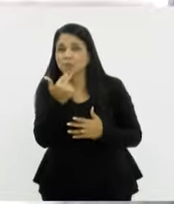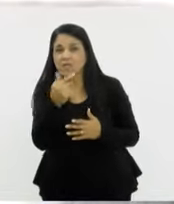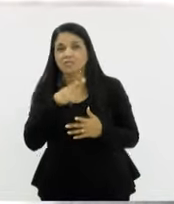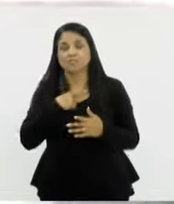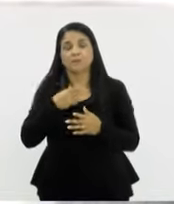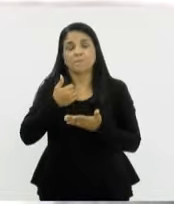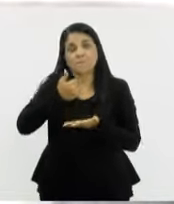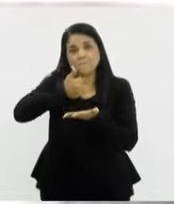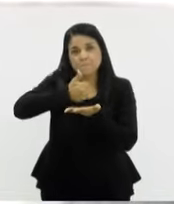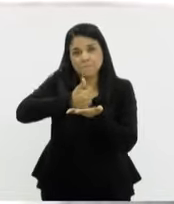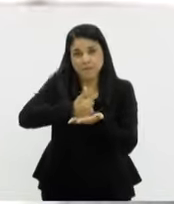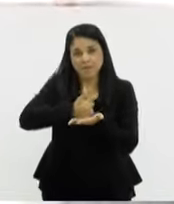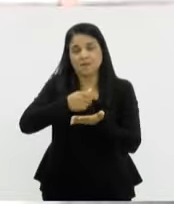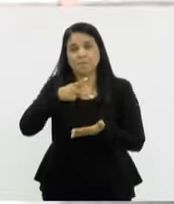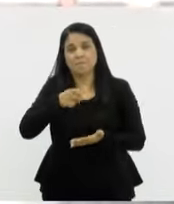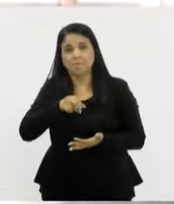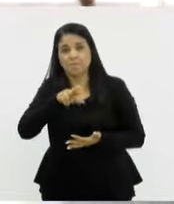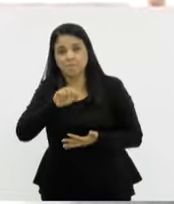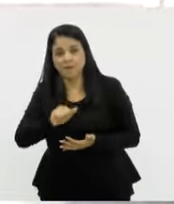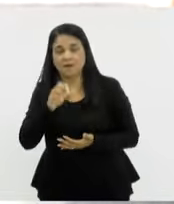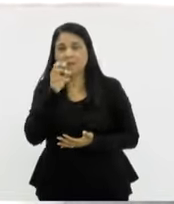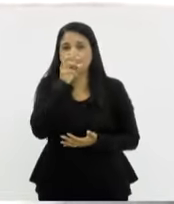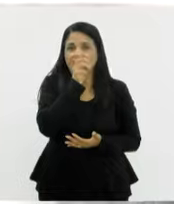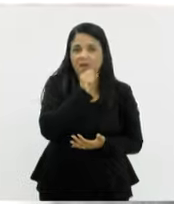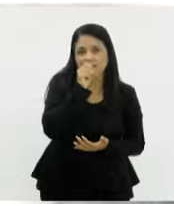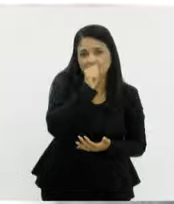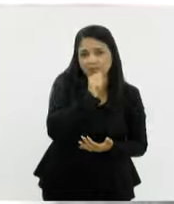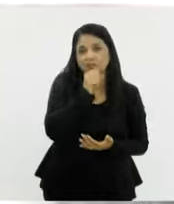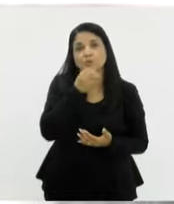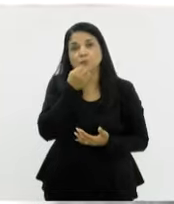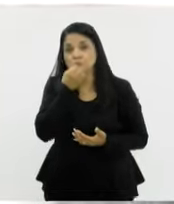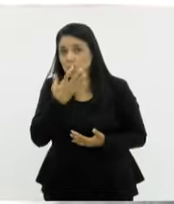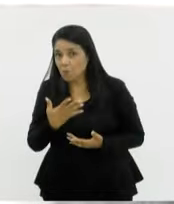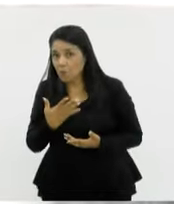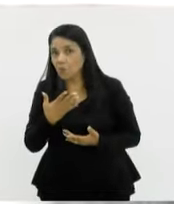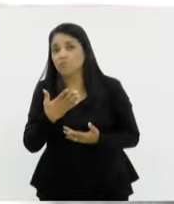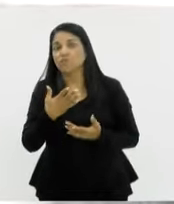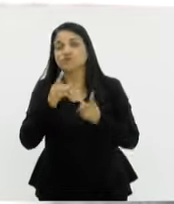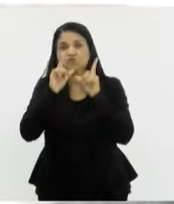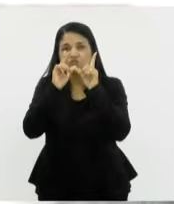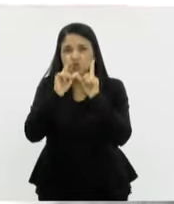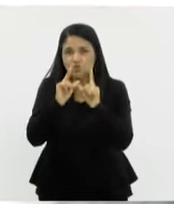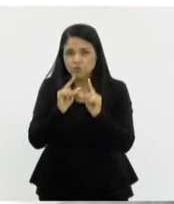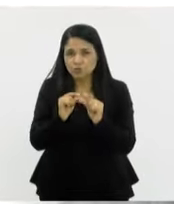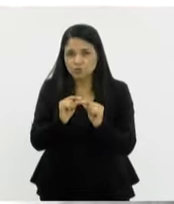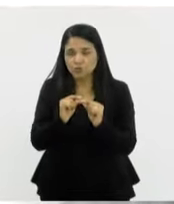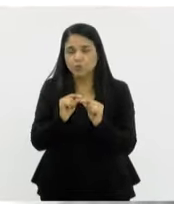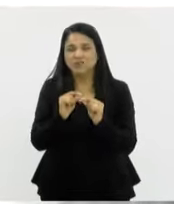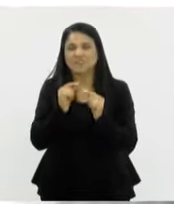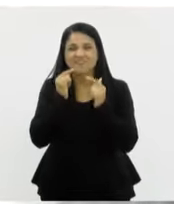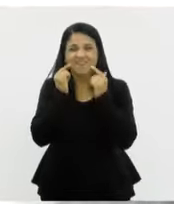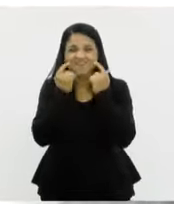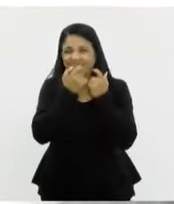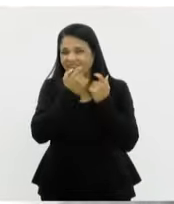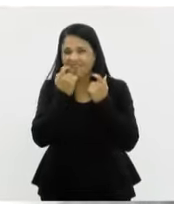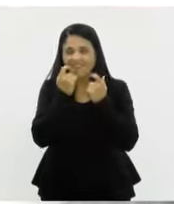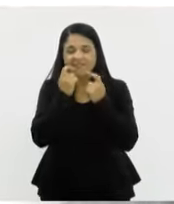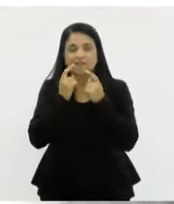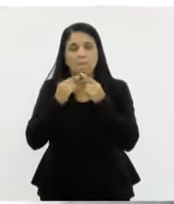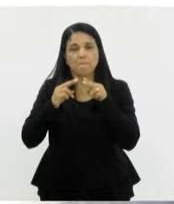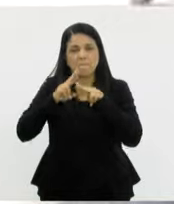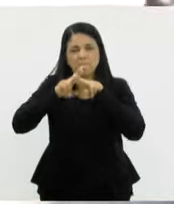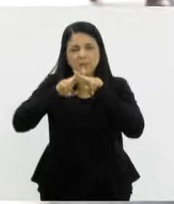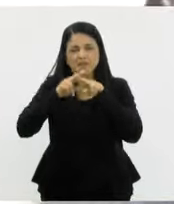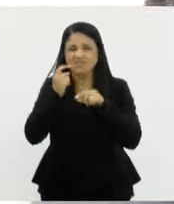elas são consideradas como alimentos detergentes hoje em dia, porque elas conseguem reduzir um pouco dos resíduos que ficam acumulados nas